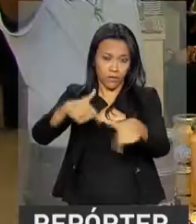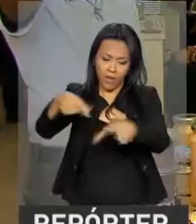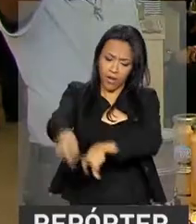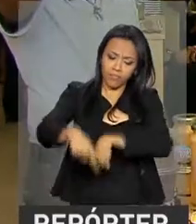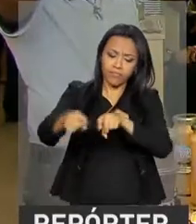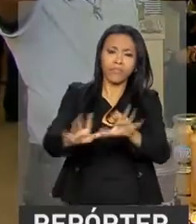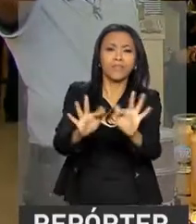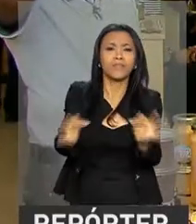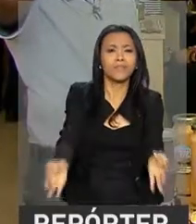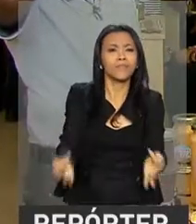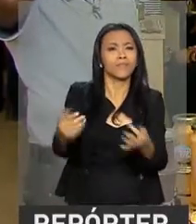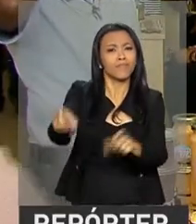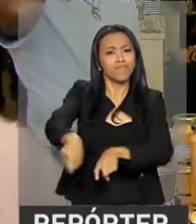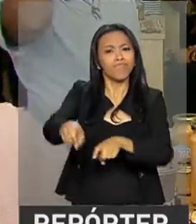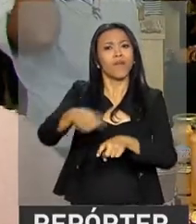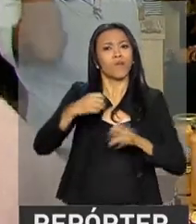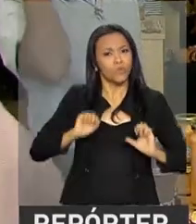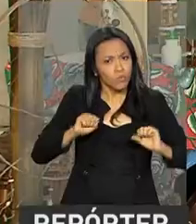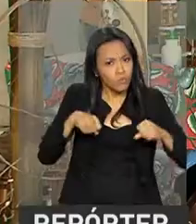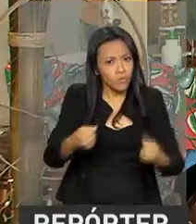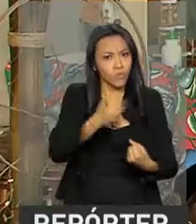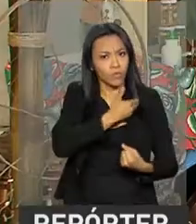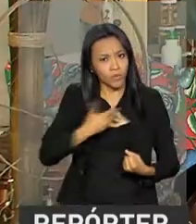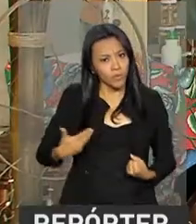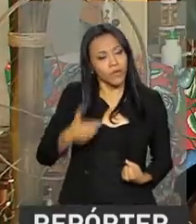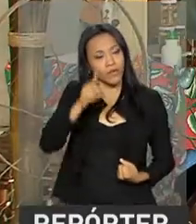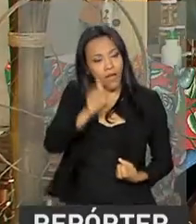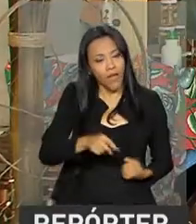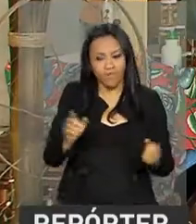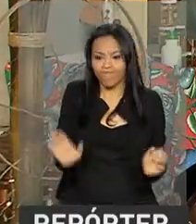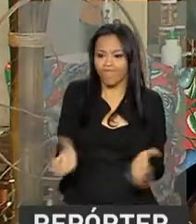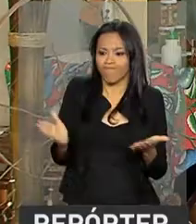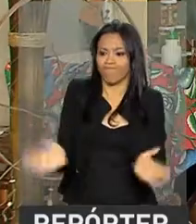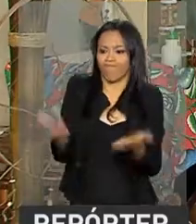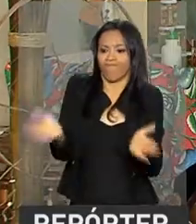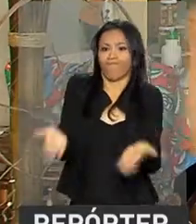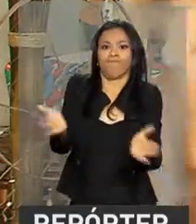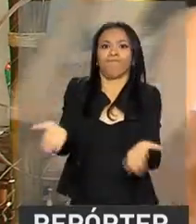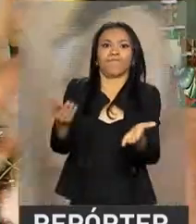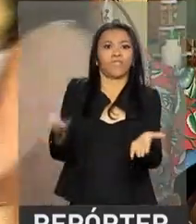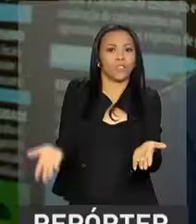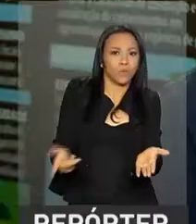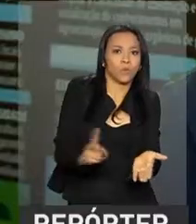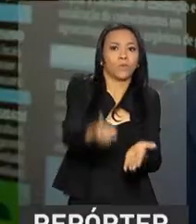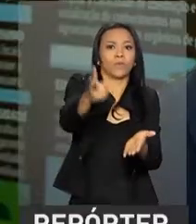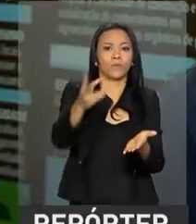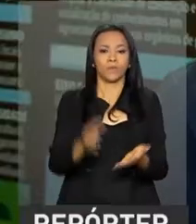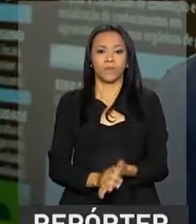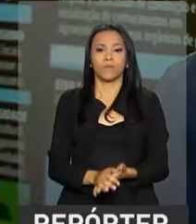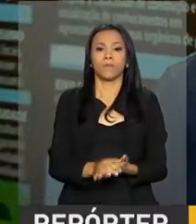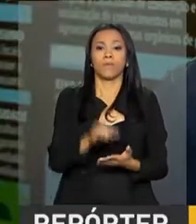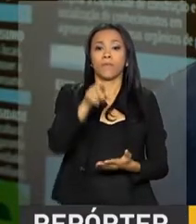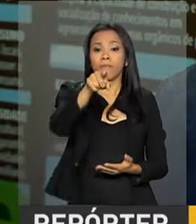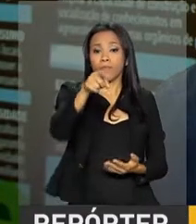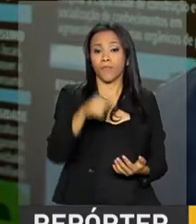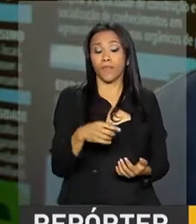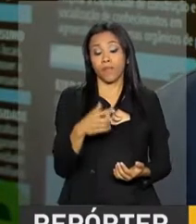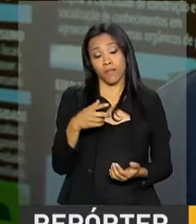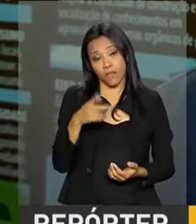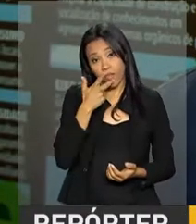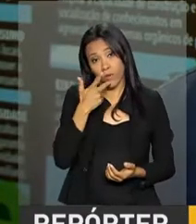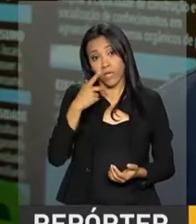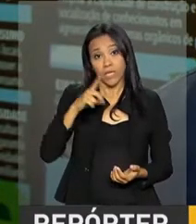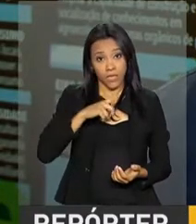o esforço do governo é ainda maior para que essas ações cheguem ao pequeno produtor. A gente tem, por exemplo, pensar uma